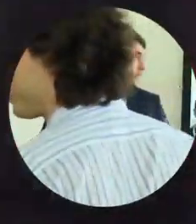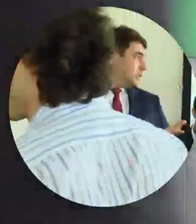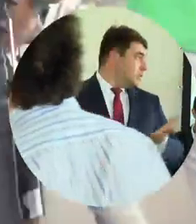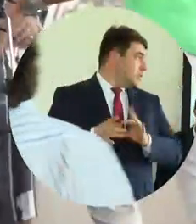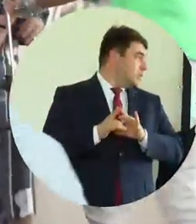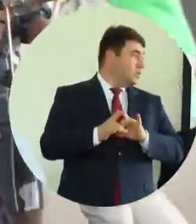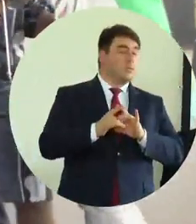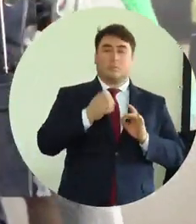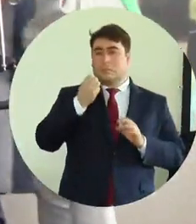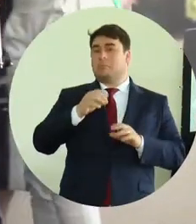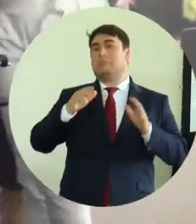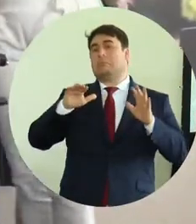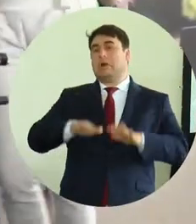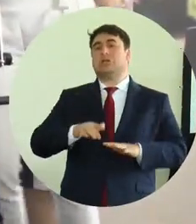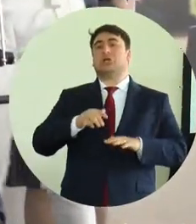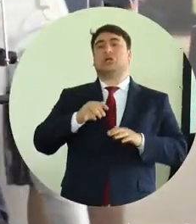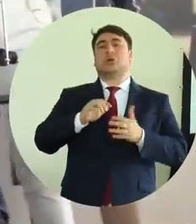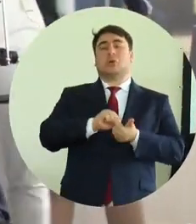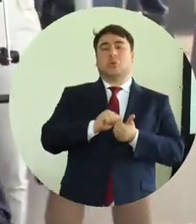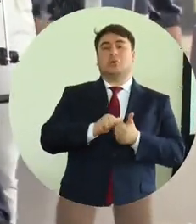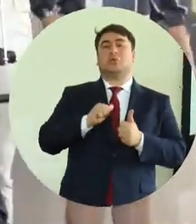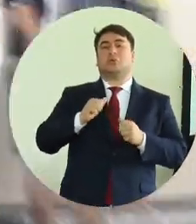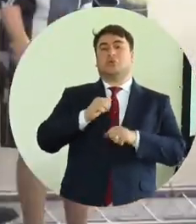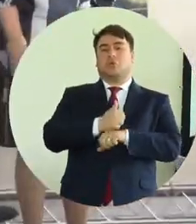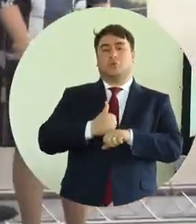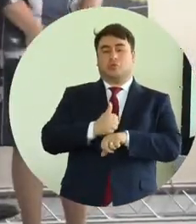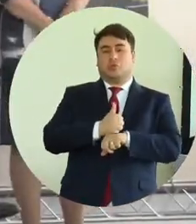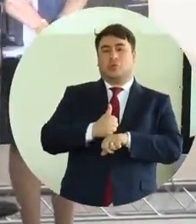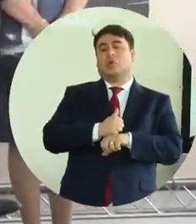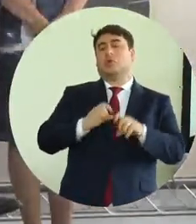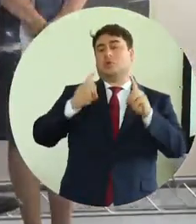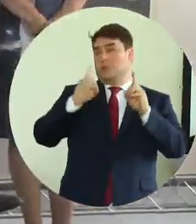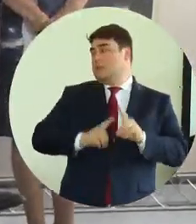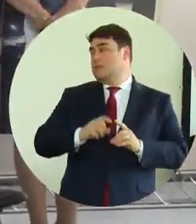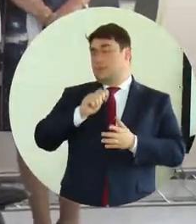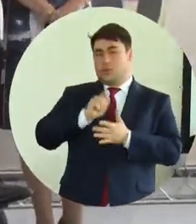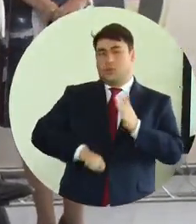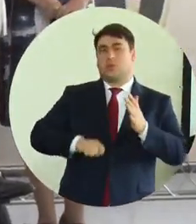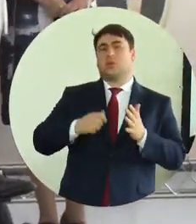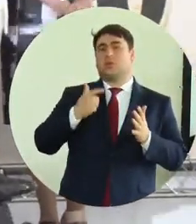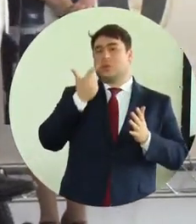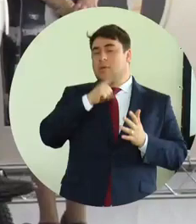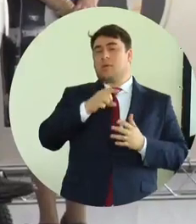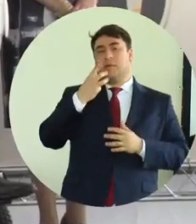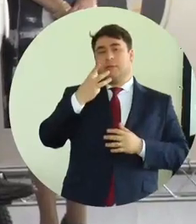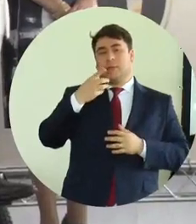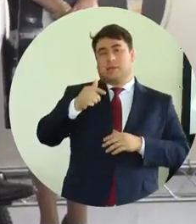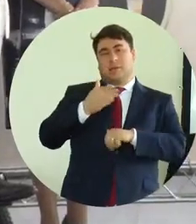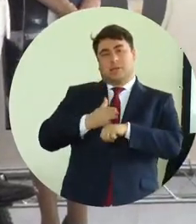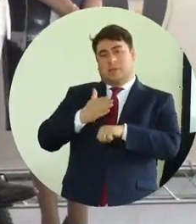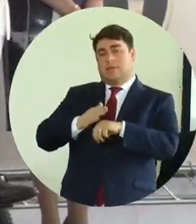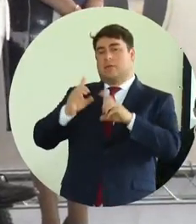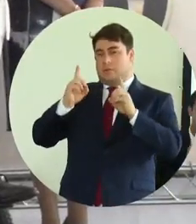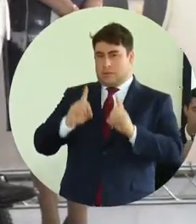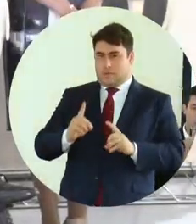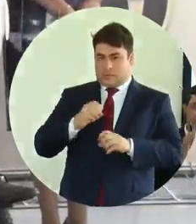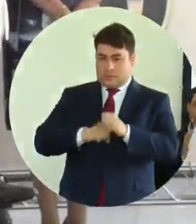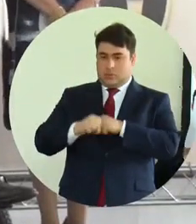baixa qualificação dos profissionais com deficiência, a contratação de 37 trainees com deficiência